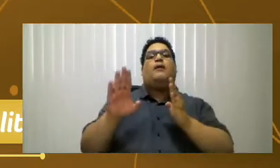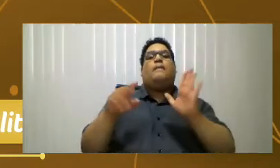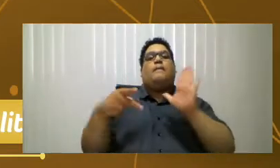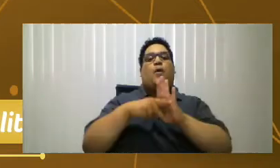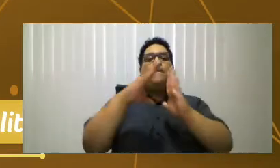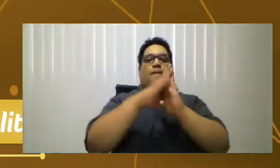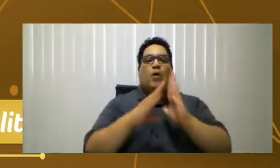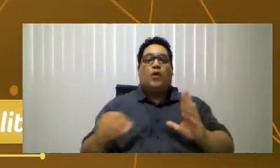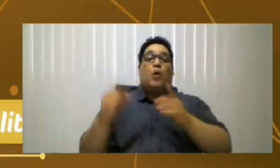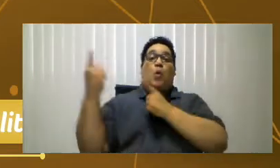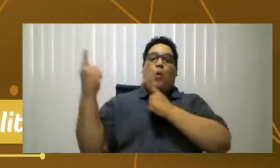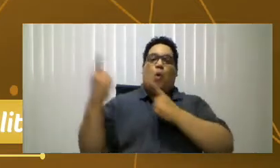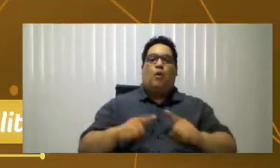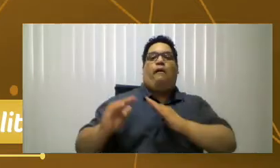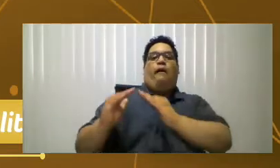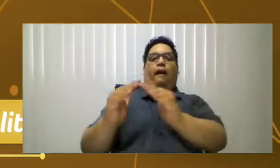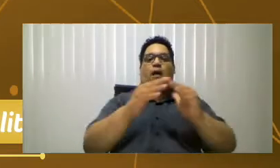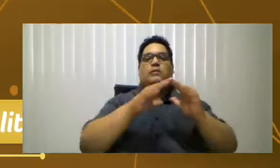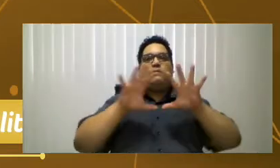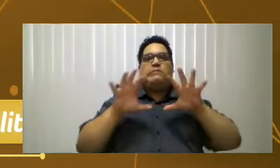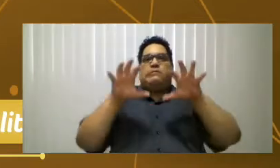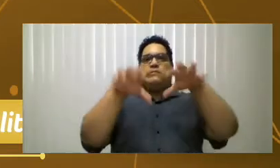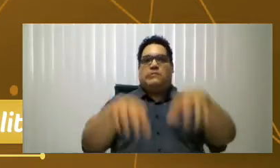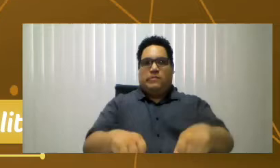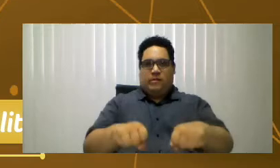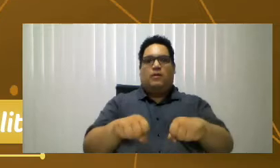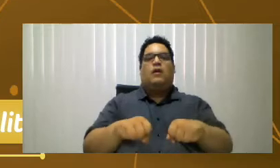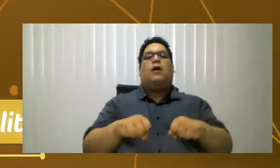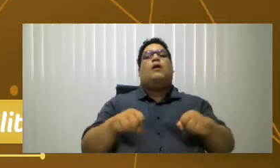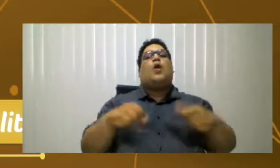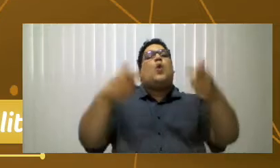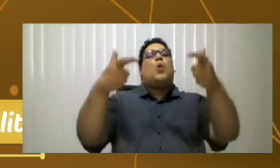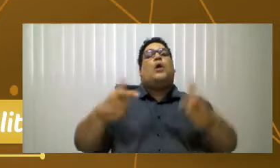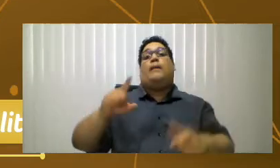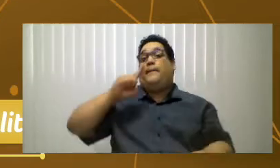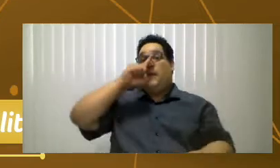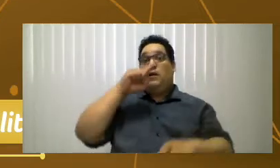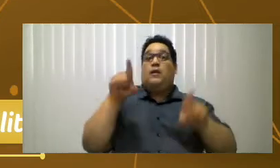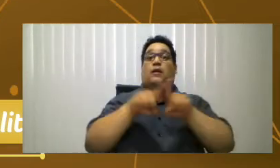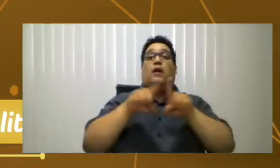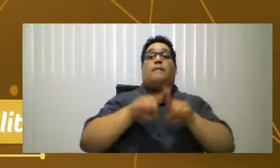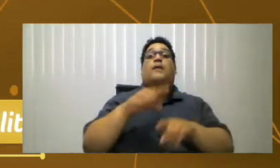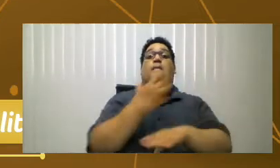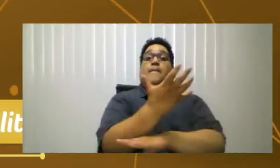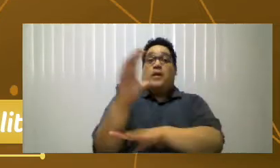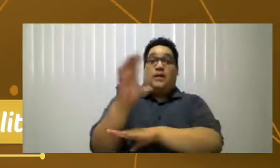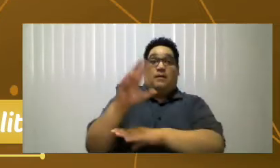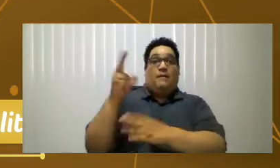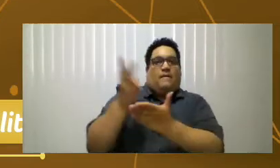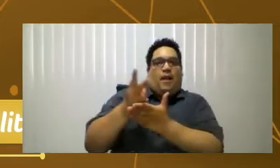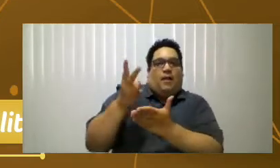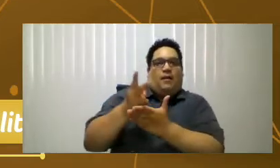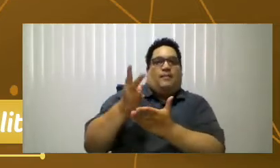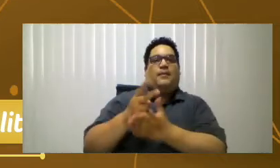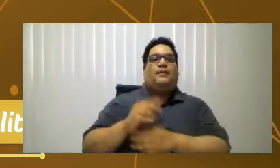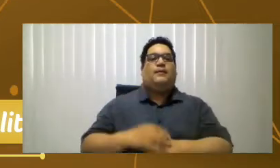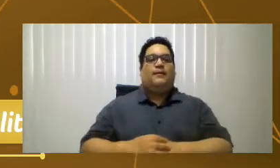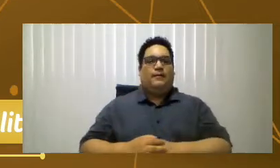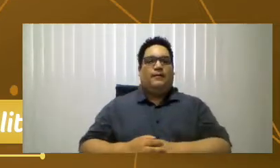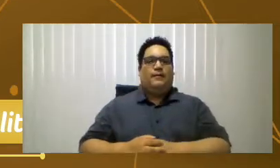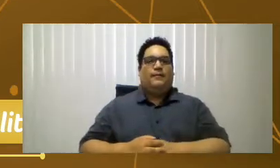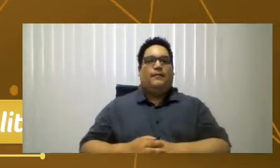de combate às ocupações irregulares em áreas de risco e de preservação permanente. A utilização